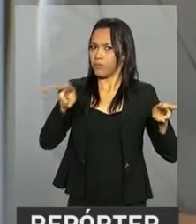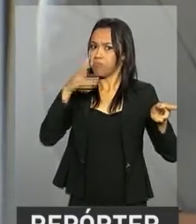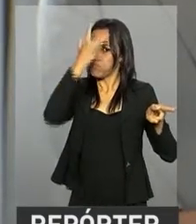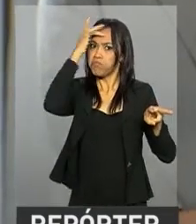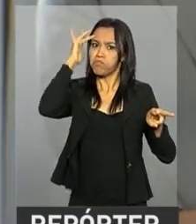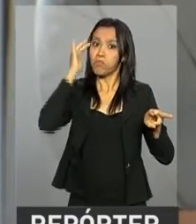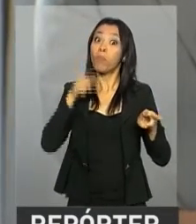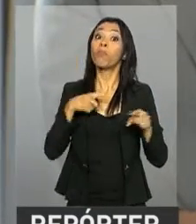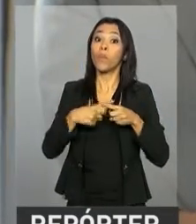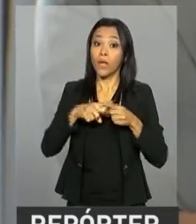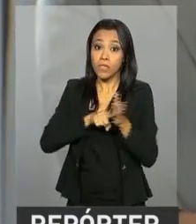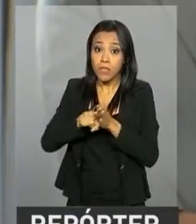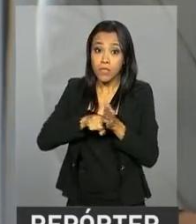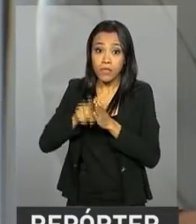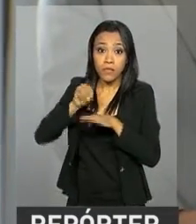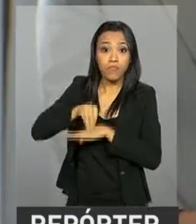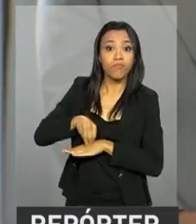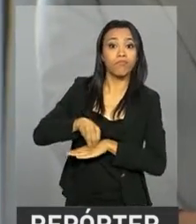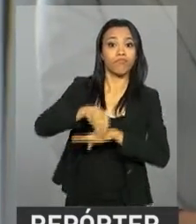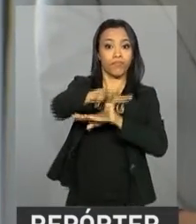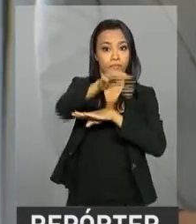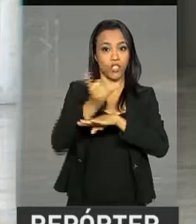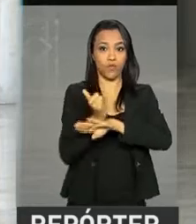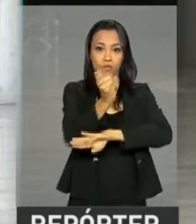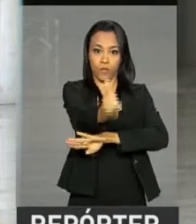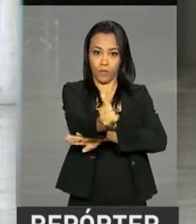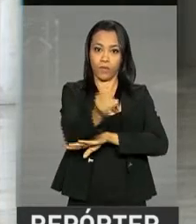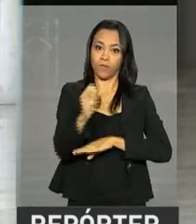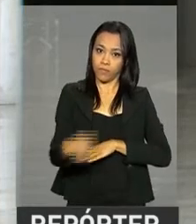pesquisas o revelam, de que ela é indispensável.